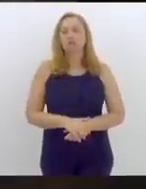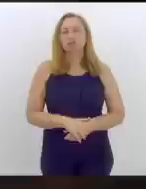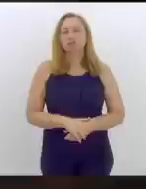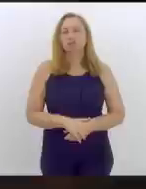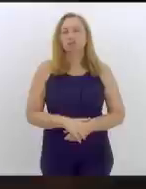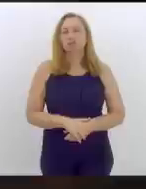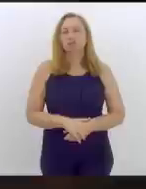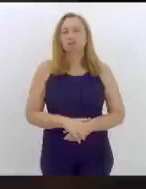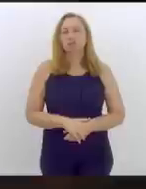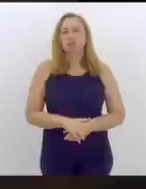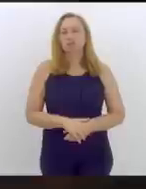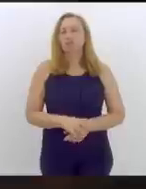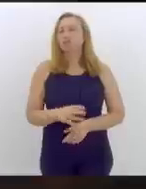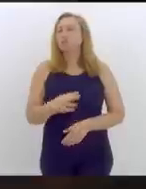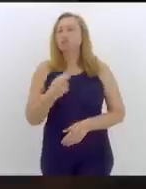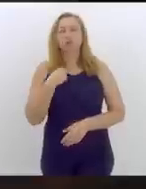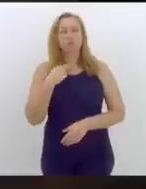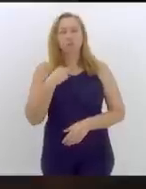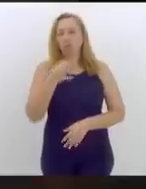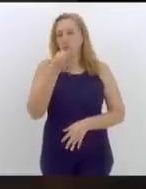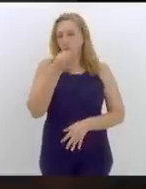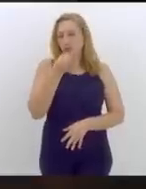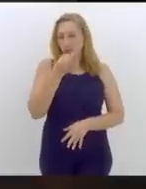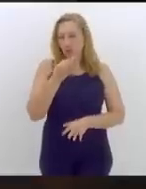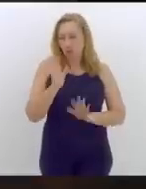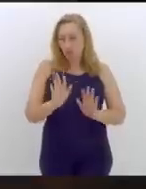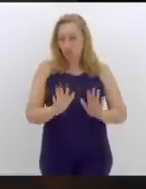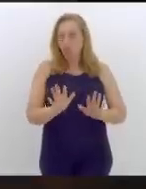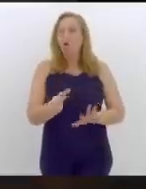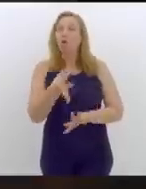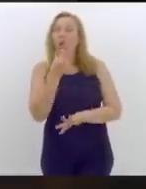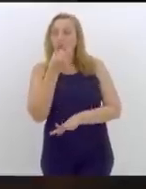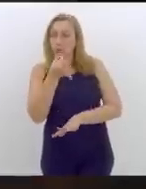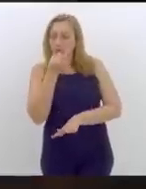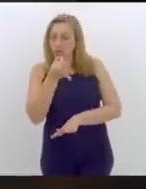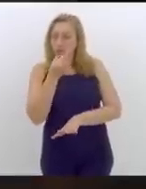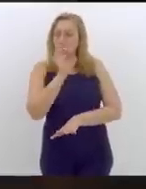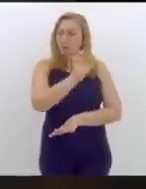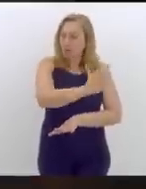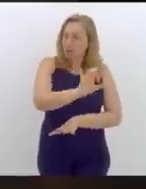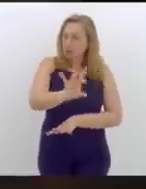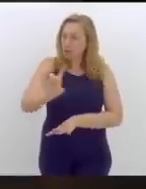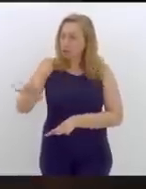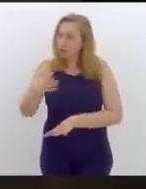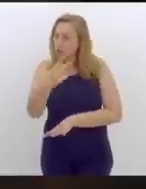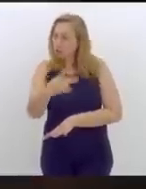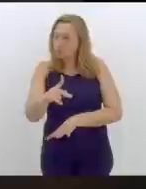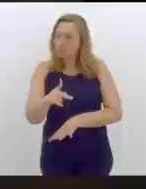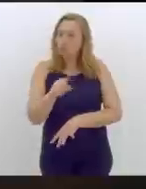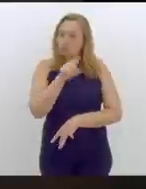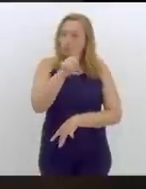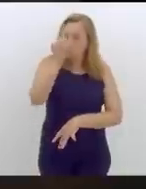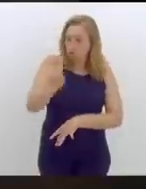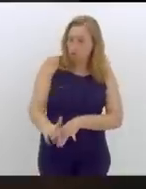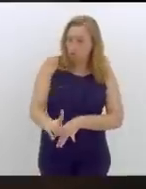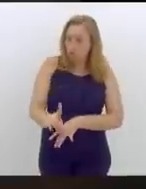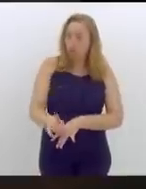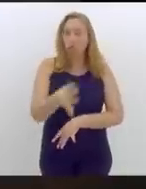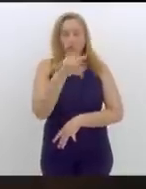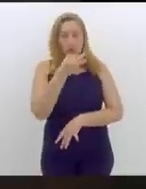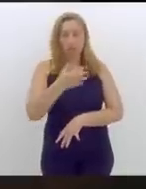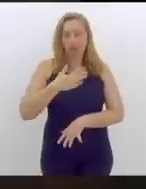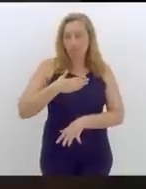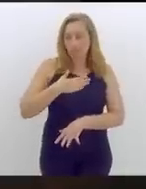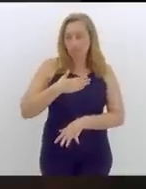dou um parecer não dou opinião opinião cada um tem a sua Você tem o direito de ter a sua opinião